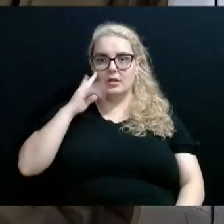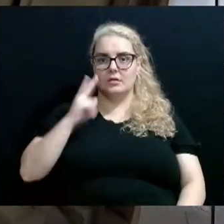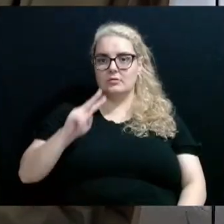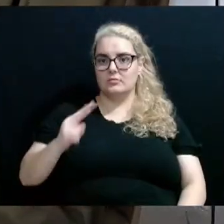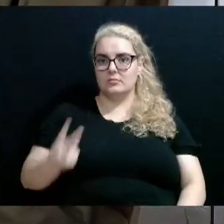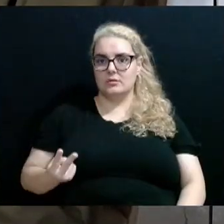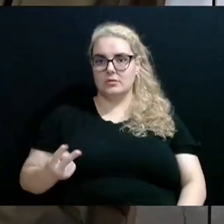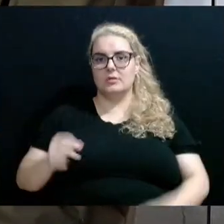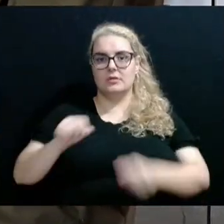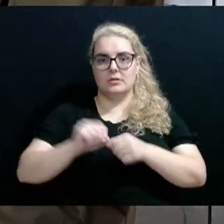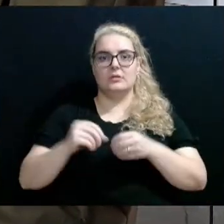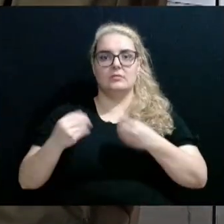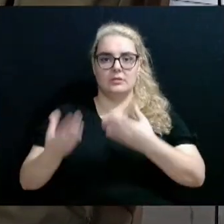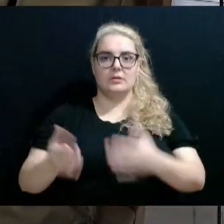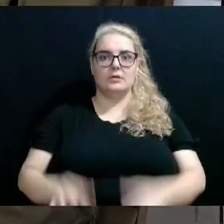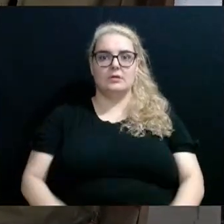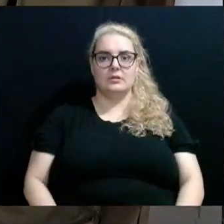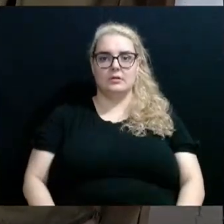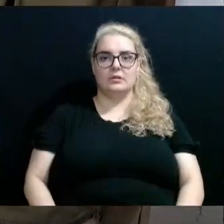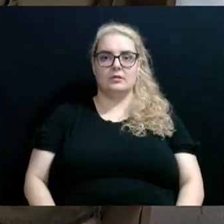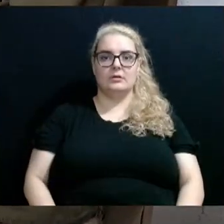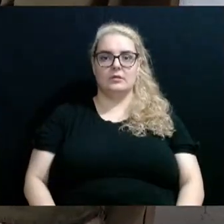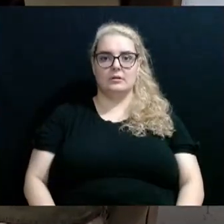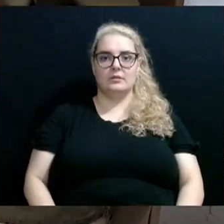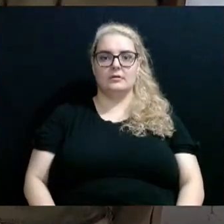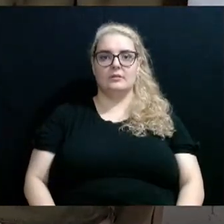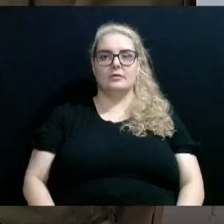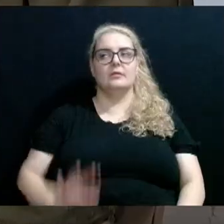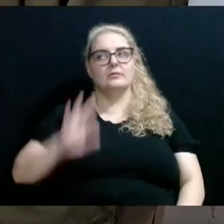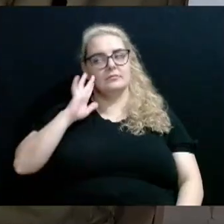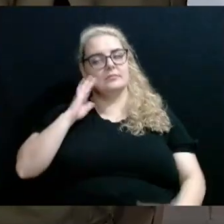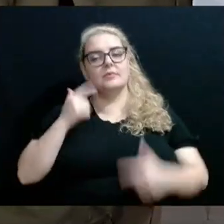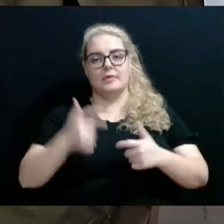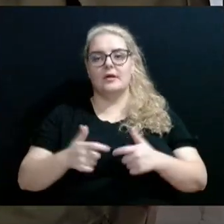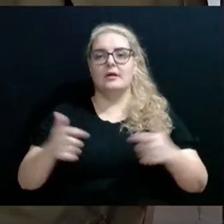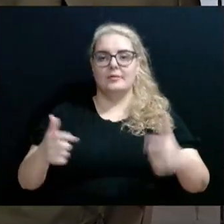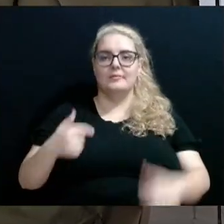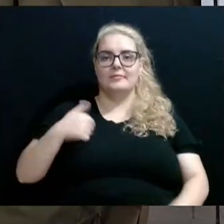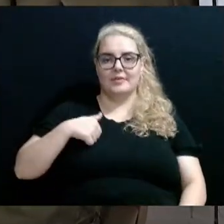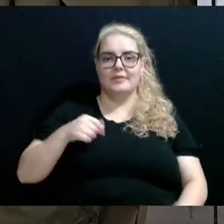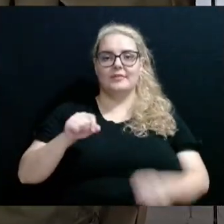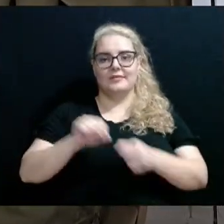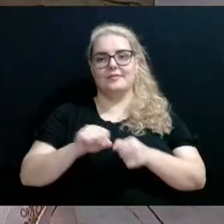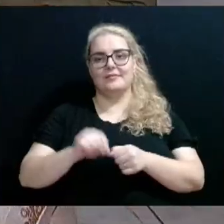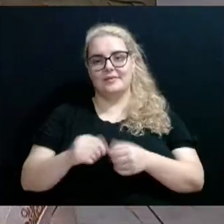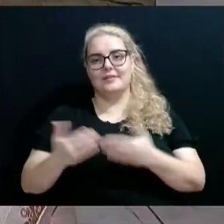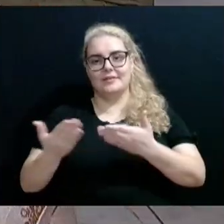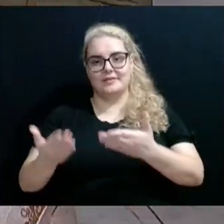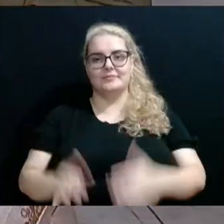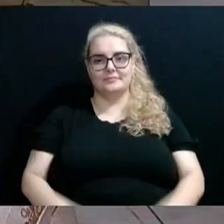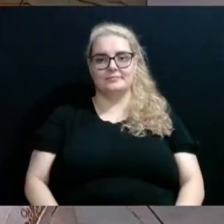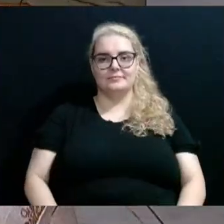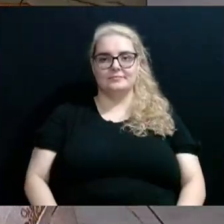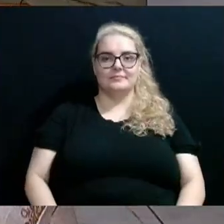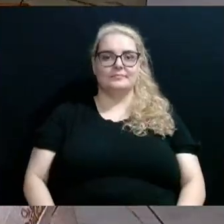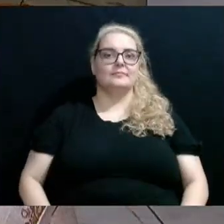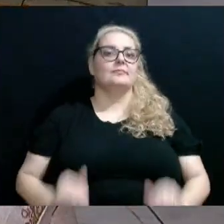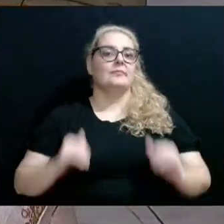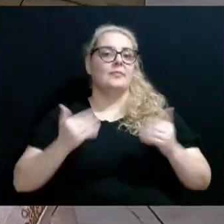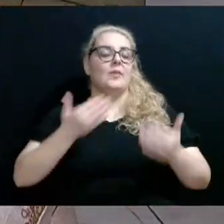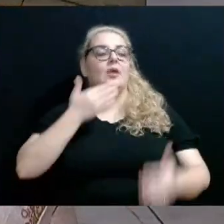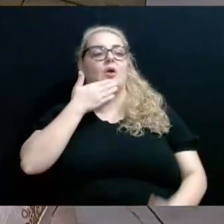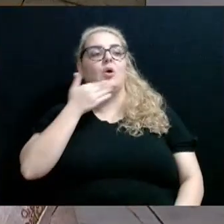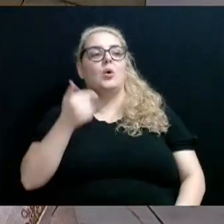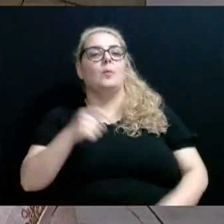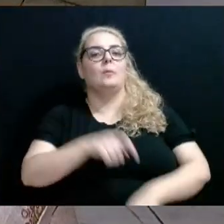fez a entrega, foi muito, porque a maioria foi eu que acabei entregando pessoalmente. Qual é o melhor